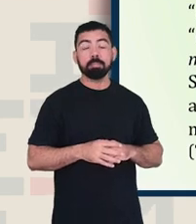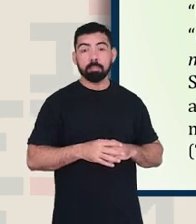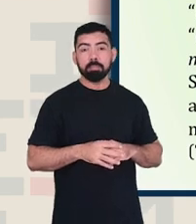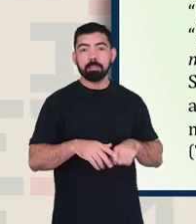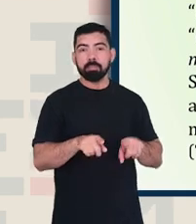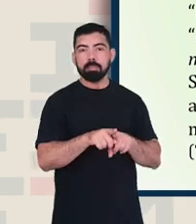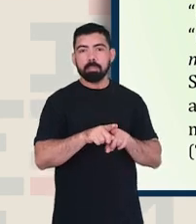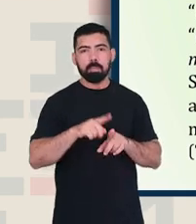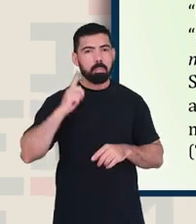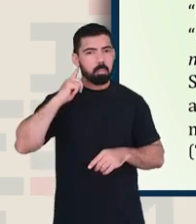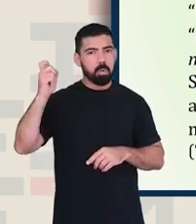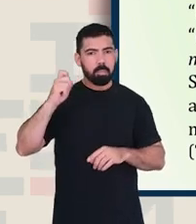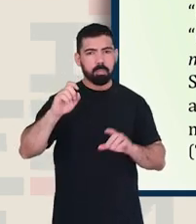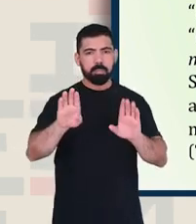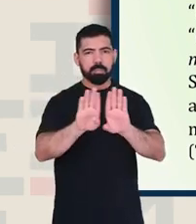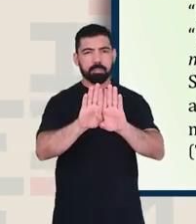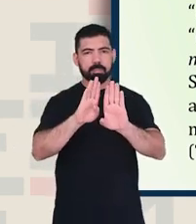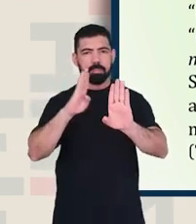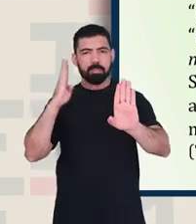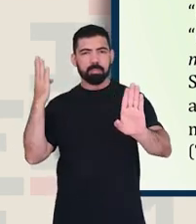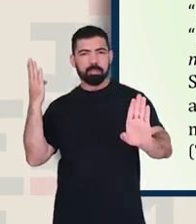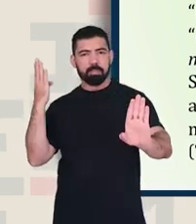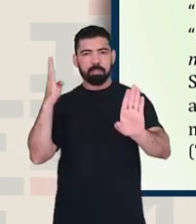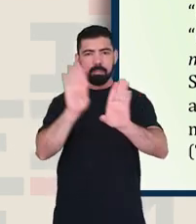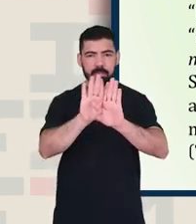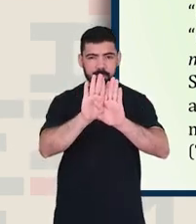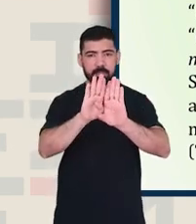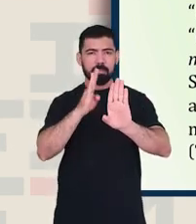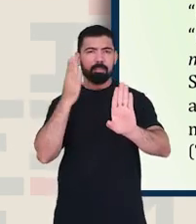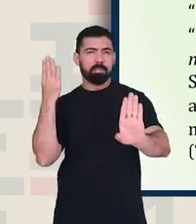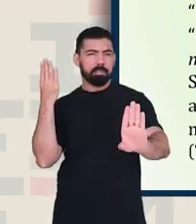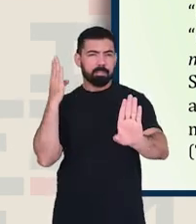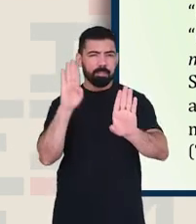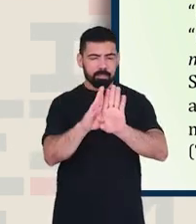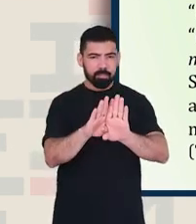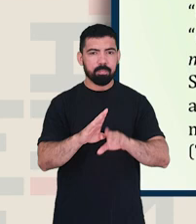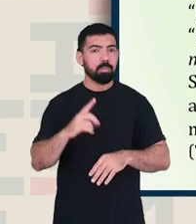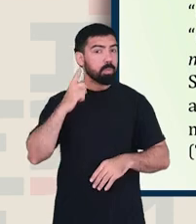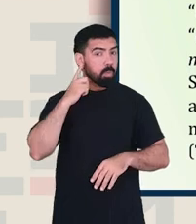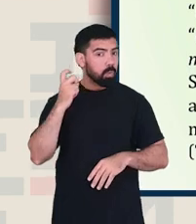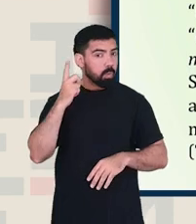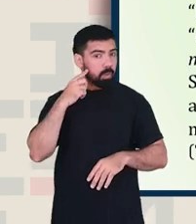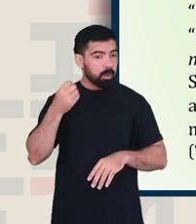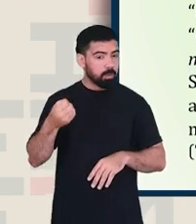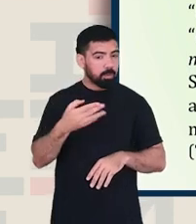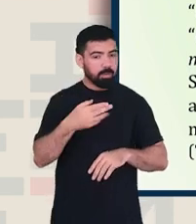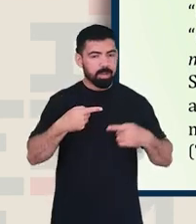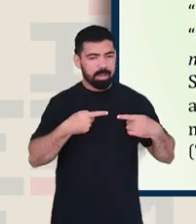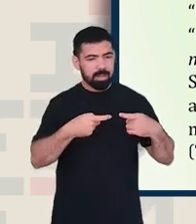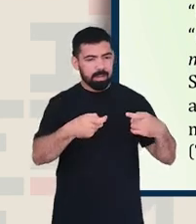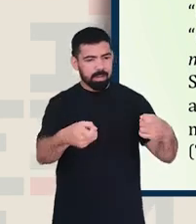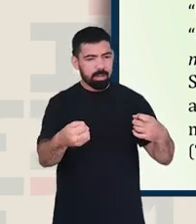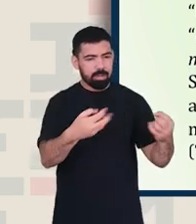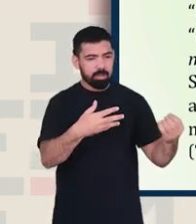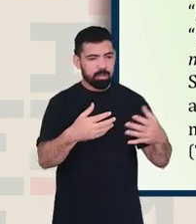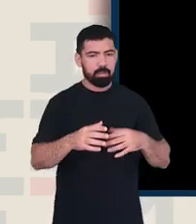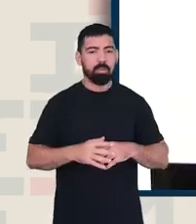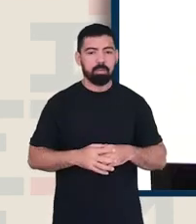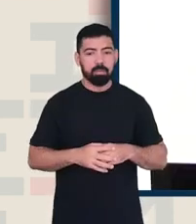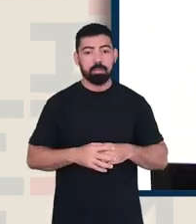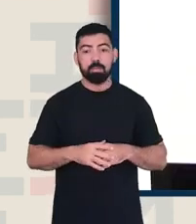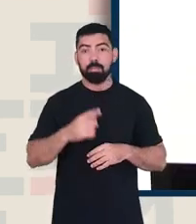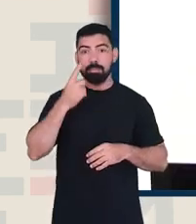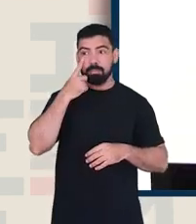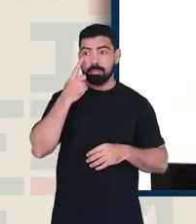o estampido dos portões das lojas, os ruídos novíssimos da guerra moderna.